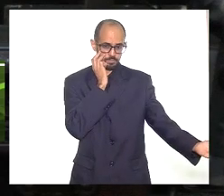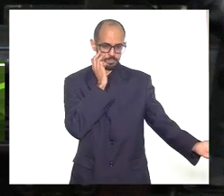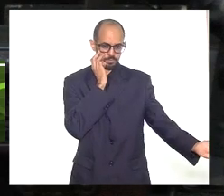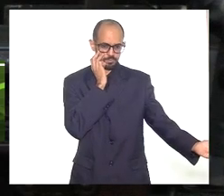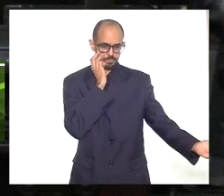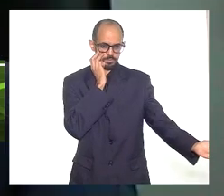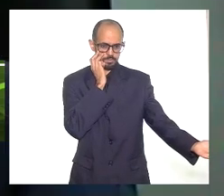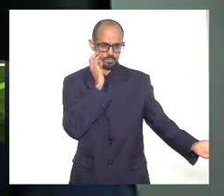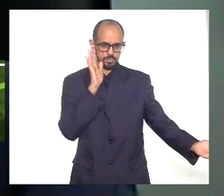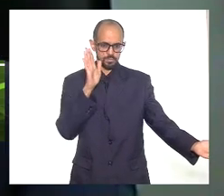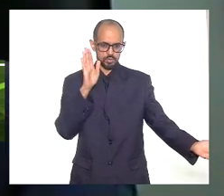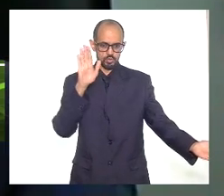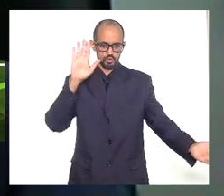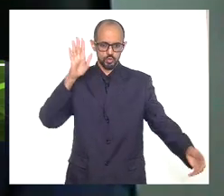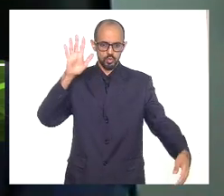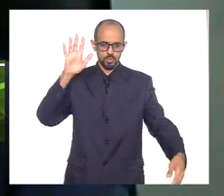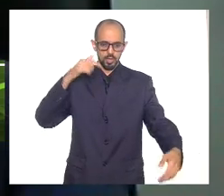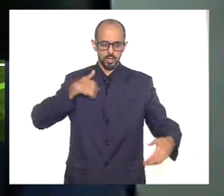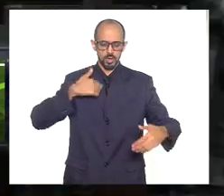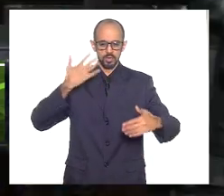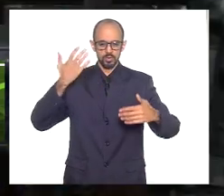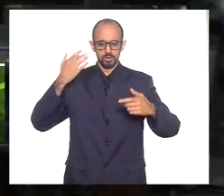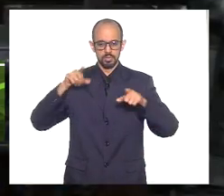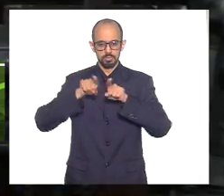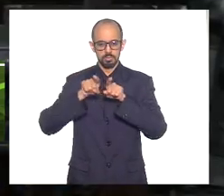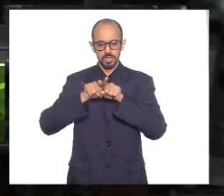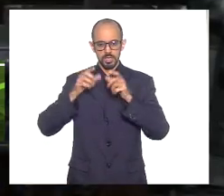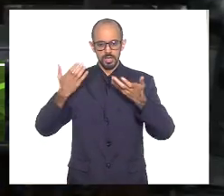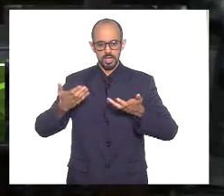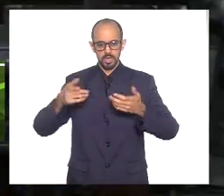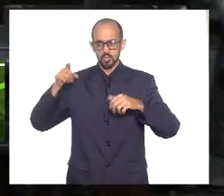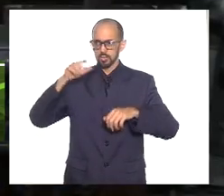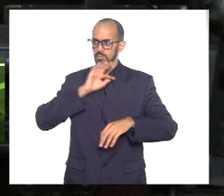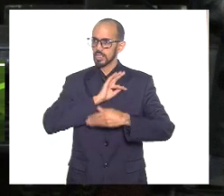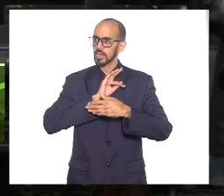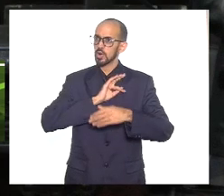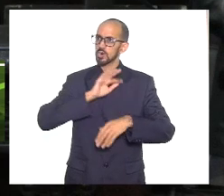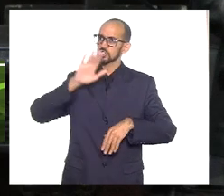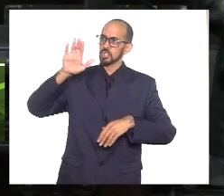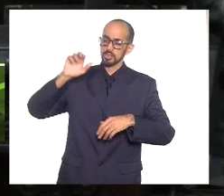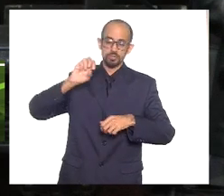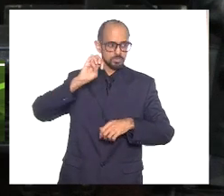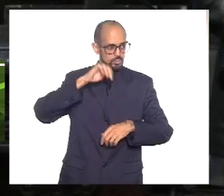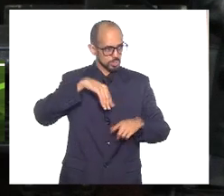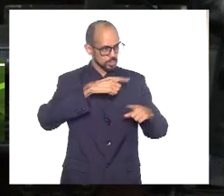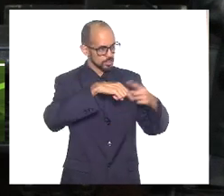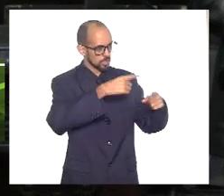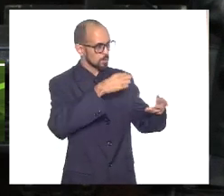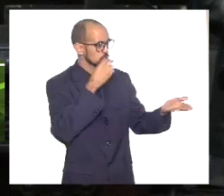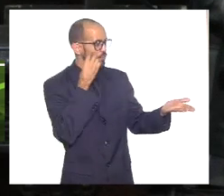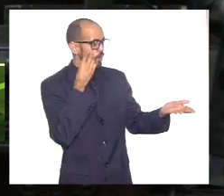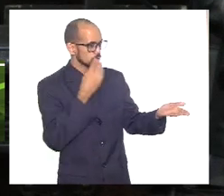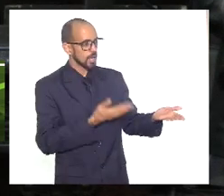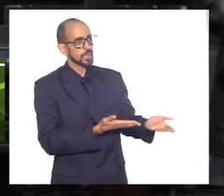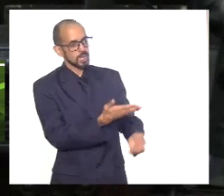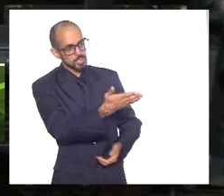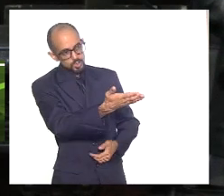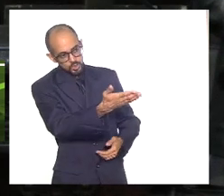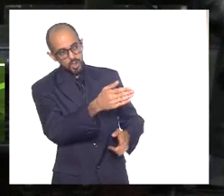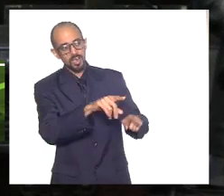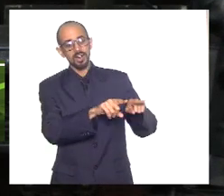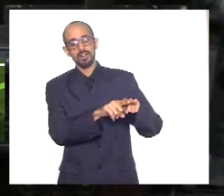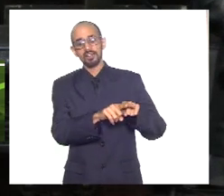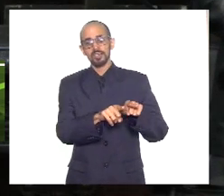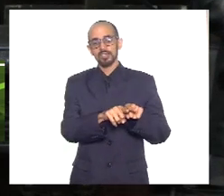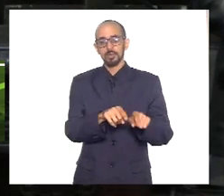Márcio Canella, quer me inscrever, por favor, sim, Márcia Rocha? Sim, após a fala do deputado Valdeque, escrita a deputada